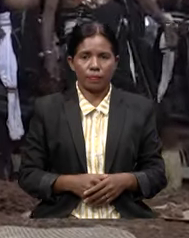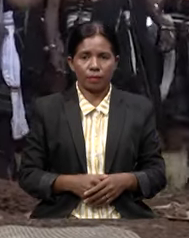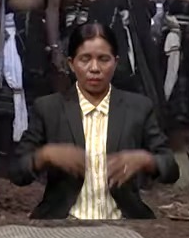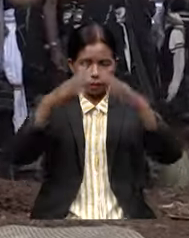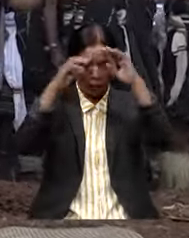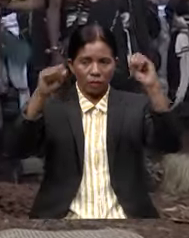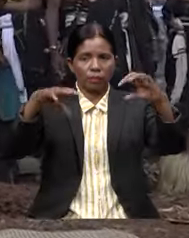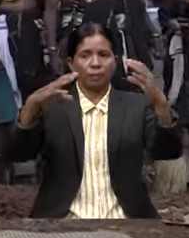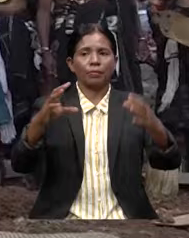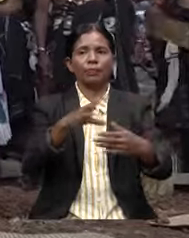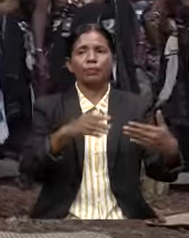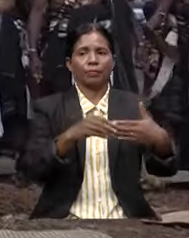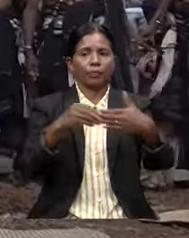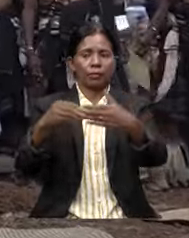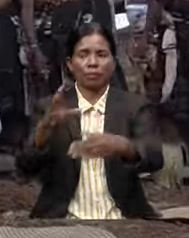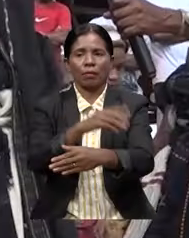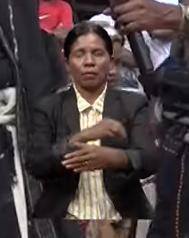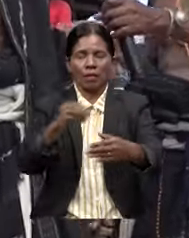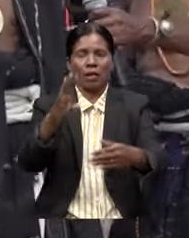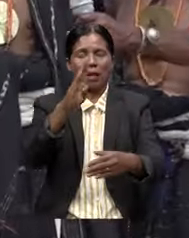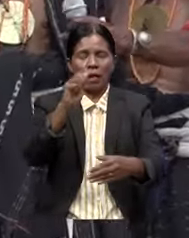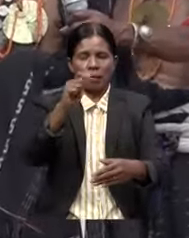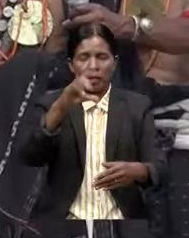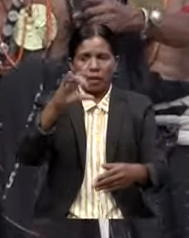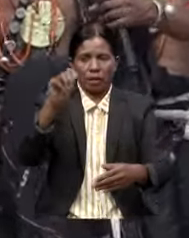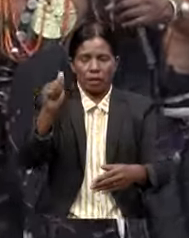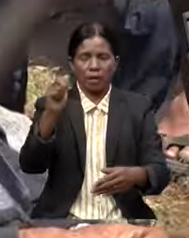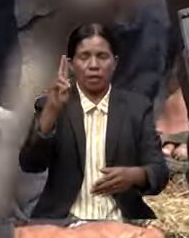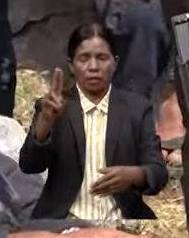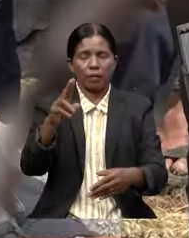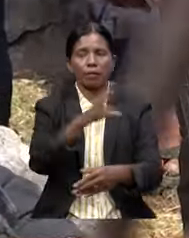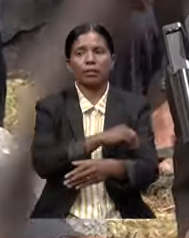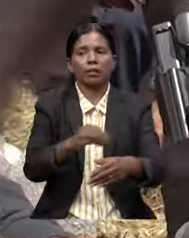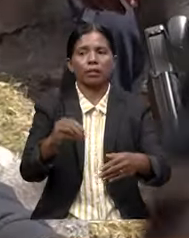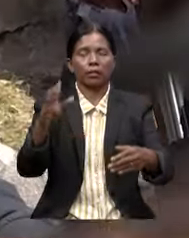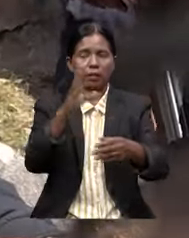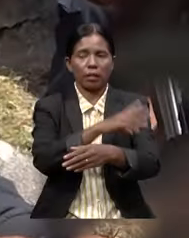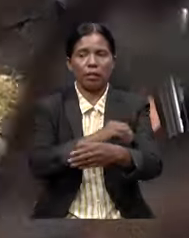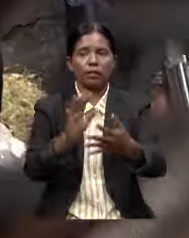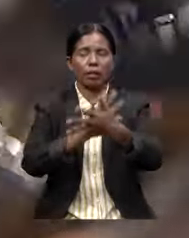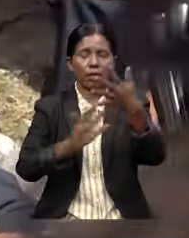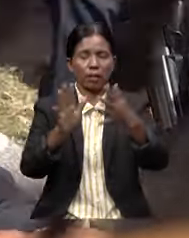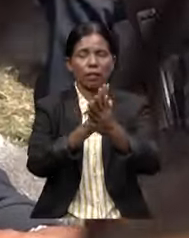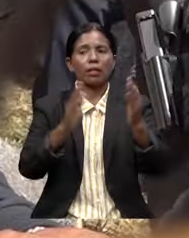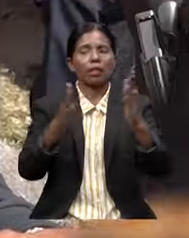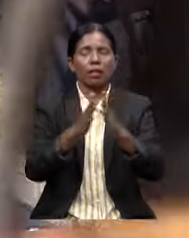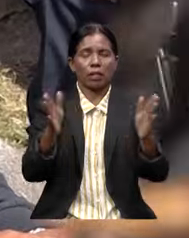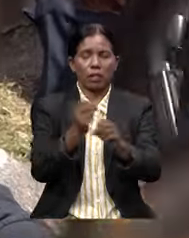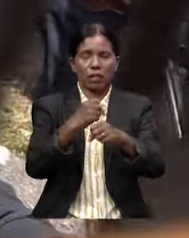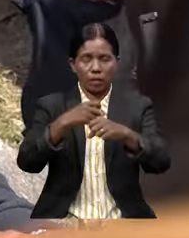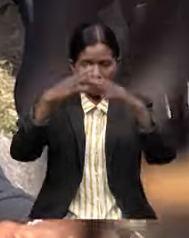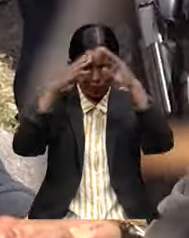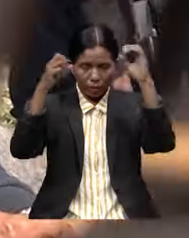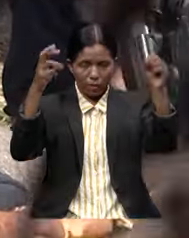Presidente da Comissão Organizadora Festival Ravilau, Mariana Sonami Sabino Ateten. Festival Ravilau nebe inicia russi presidência da